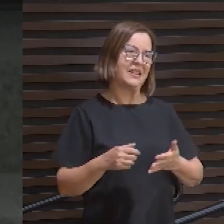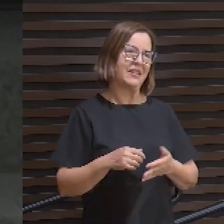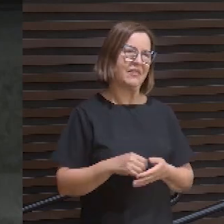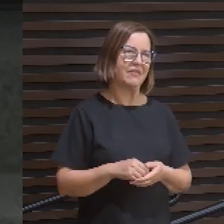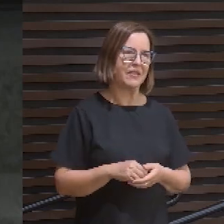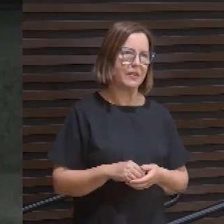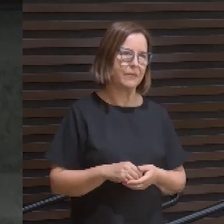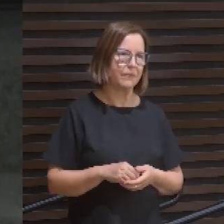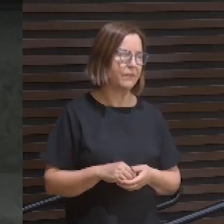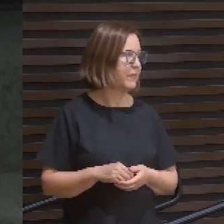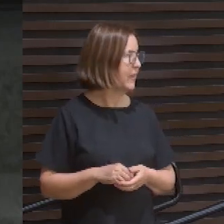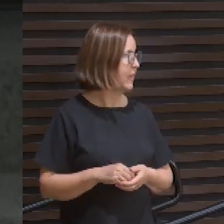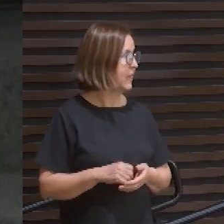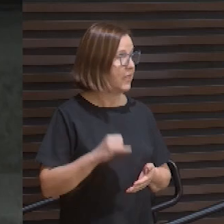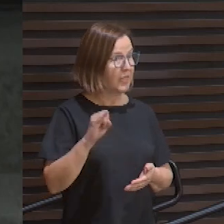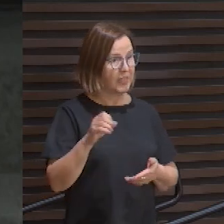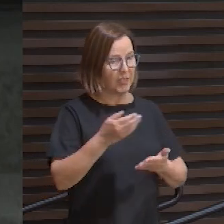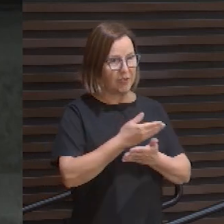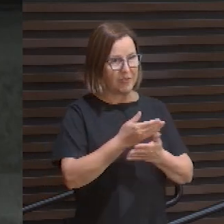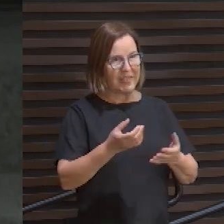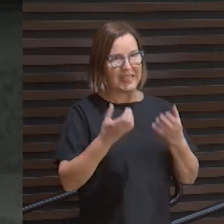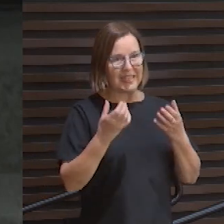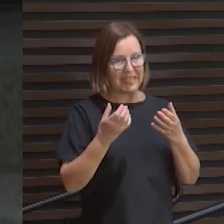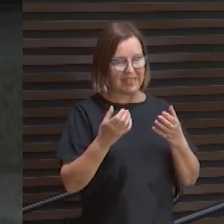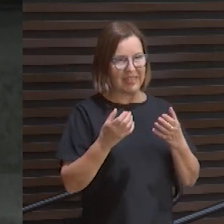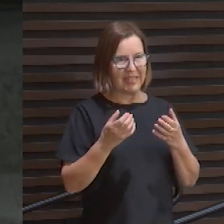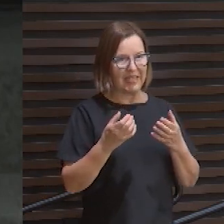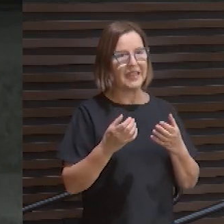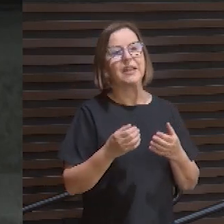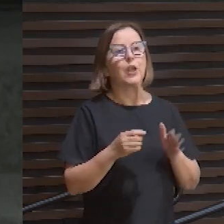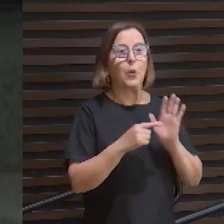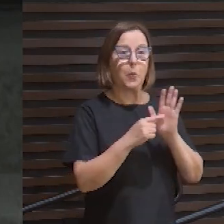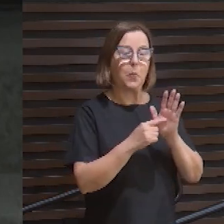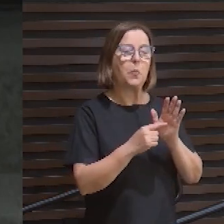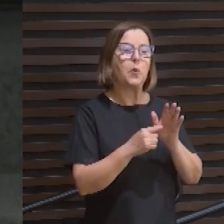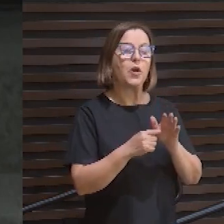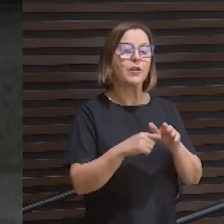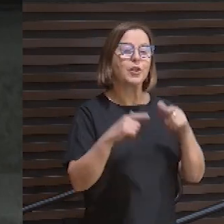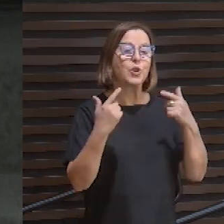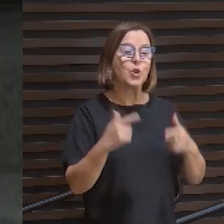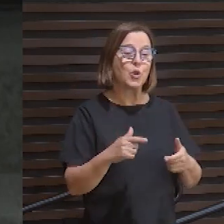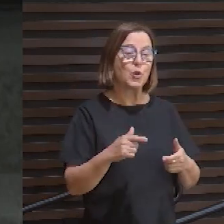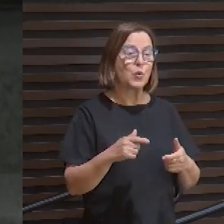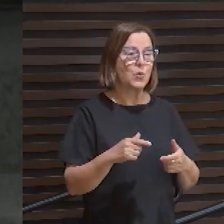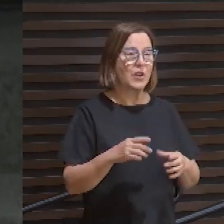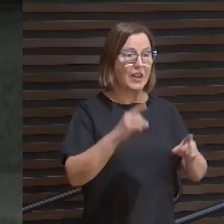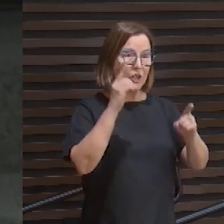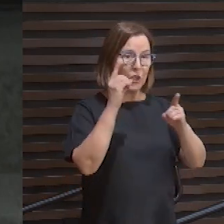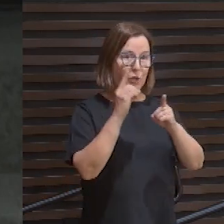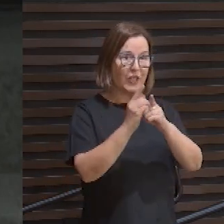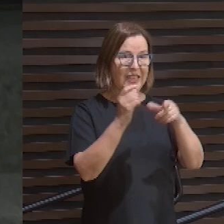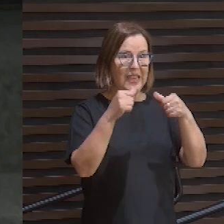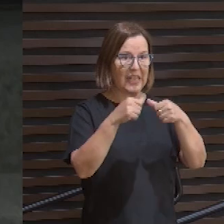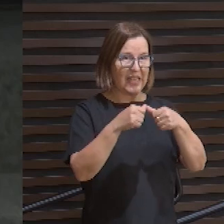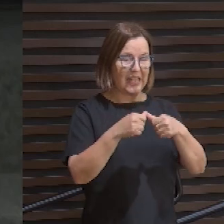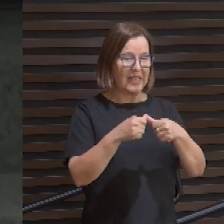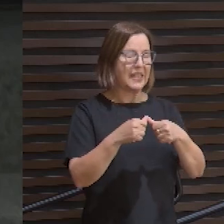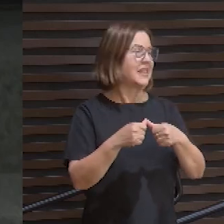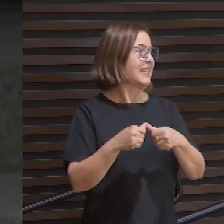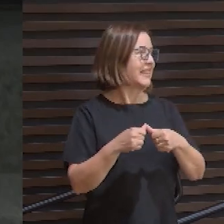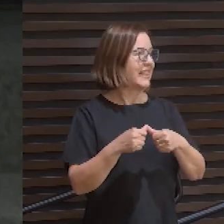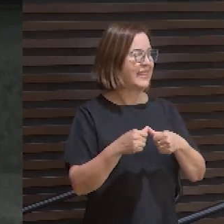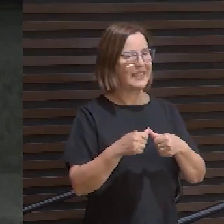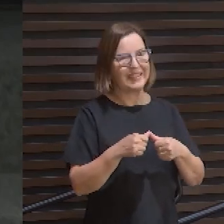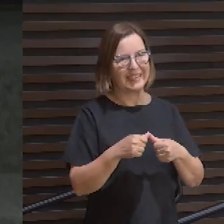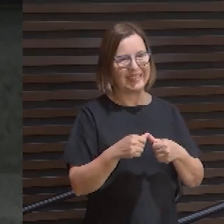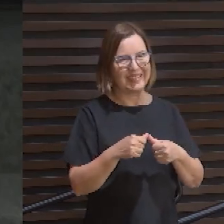origens. Se vocês quiserem, eu dou onde achei. Eu passei 3 dias, minha mulher descobriu isso. 3 dias